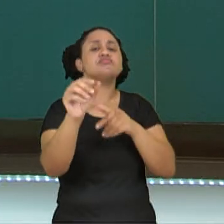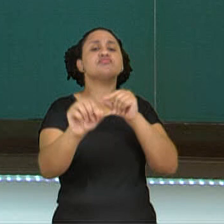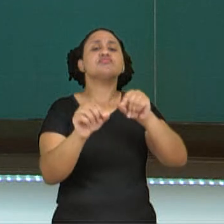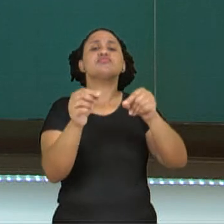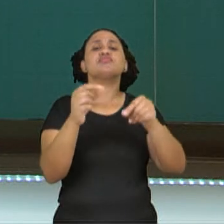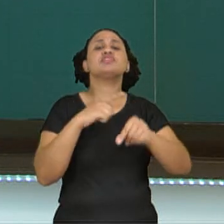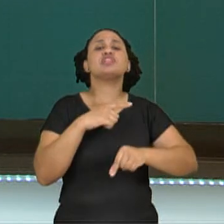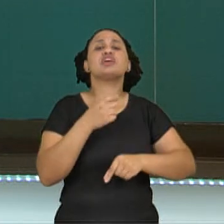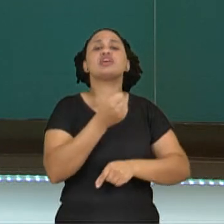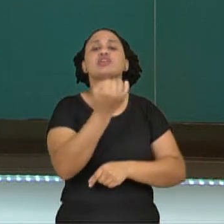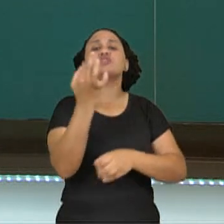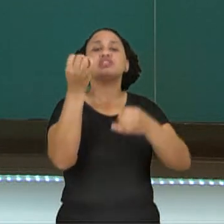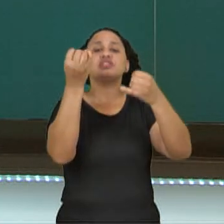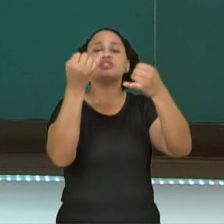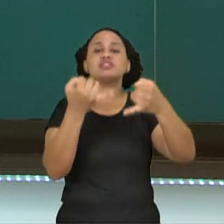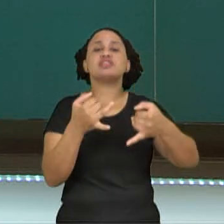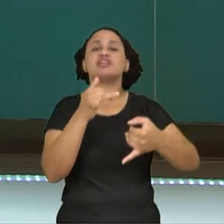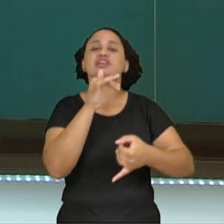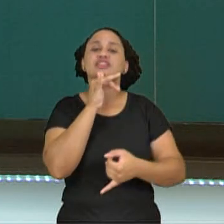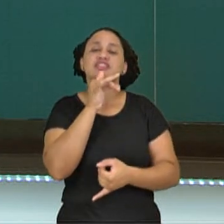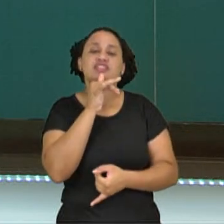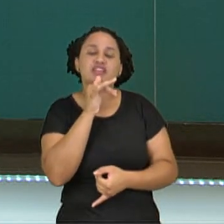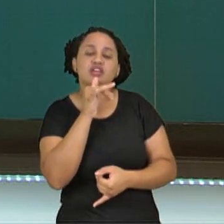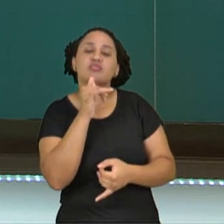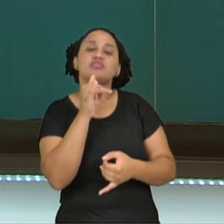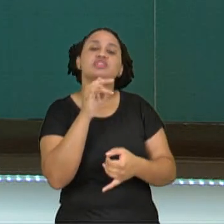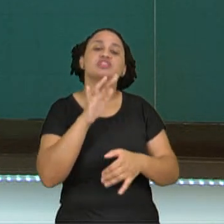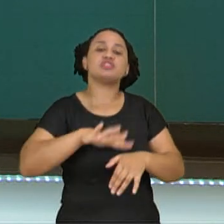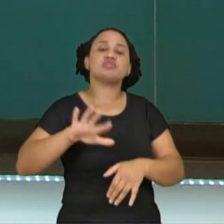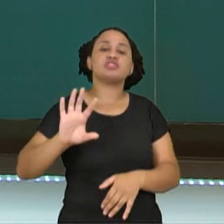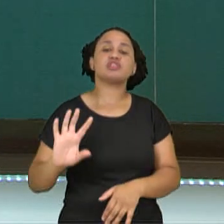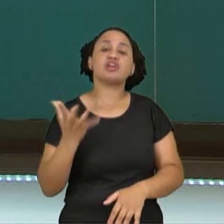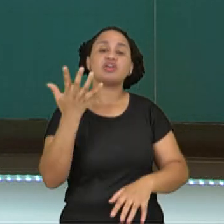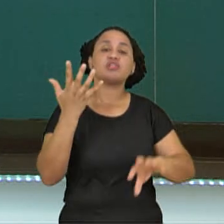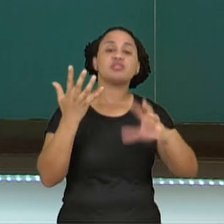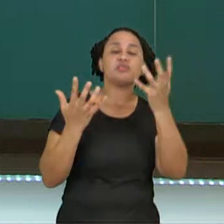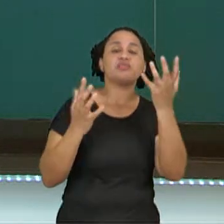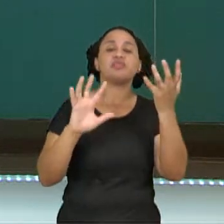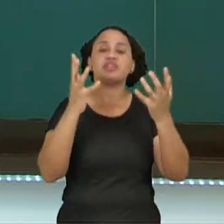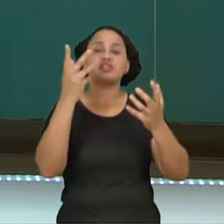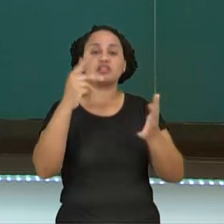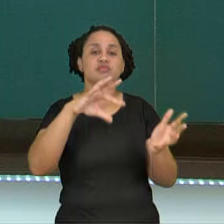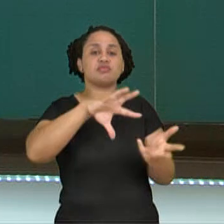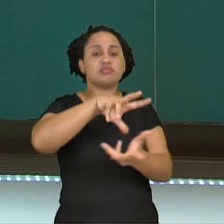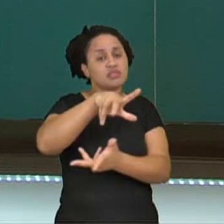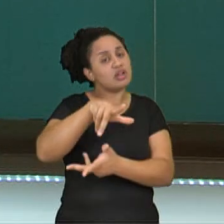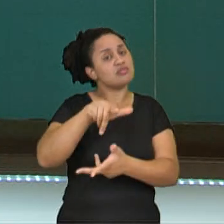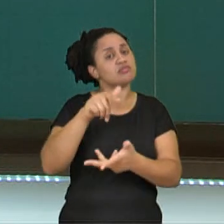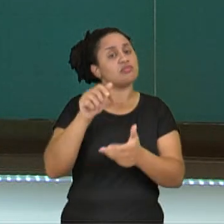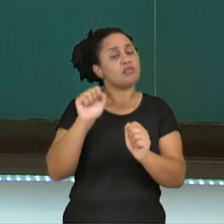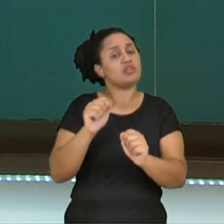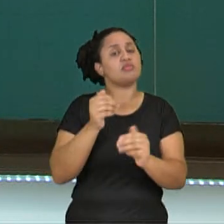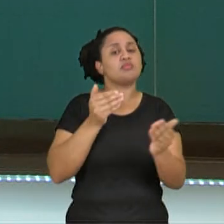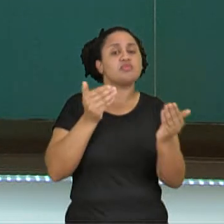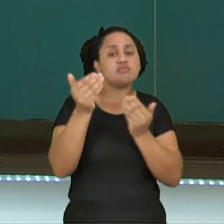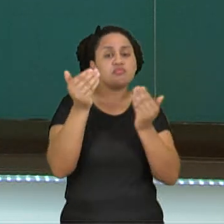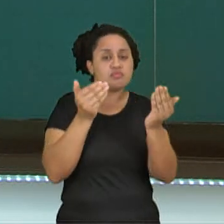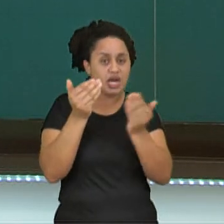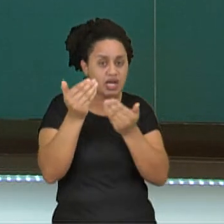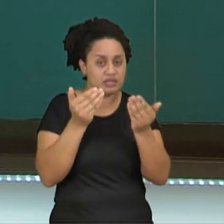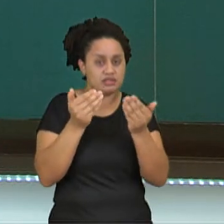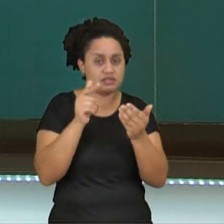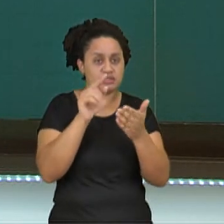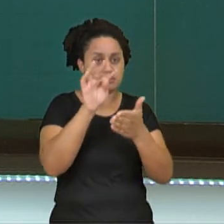dar exemplos de acontecimentos, de coisas que aconteceram no nosso planeta, que a gente pode comparar com